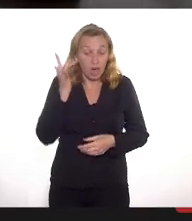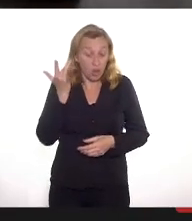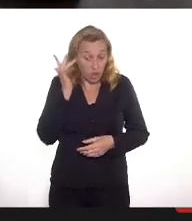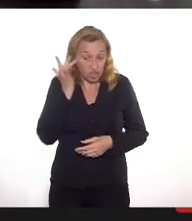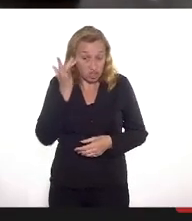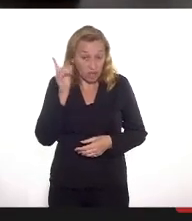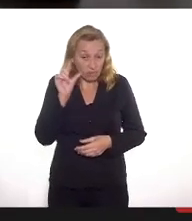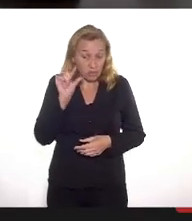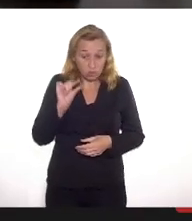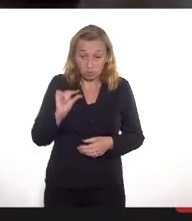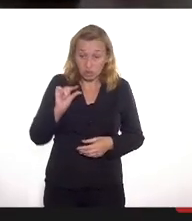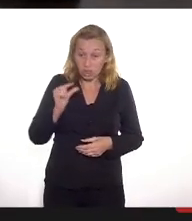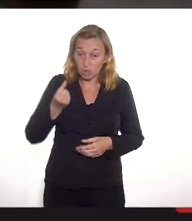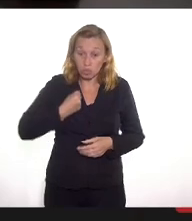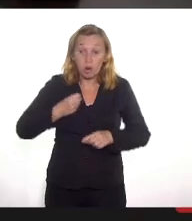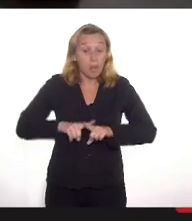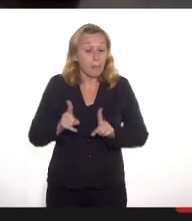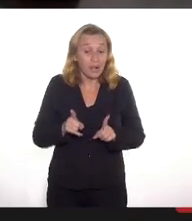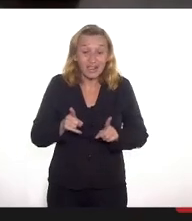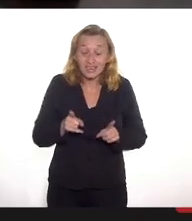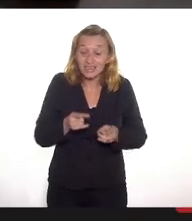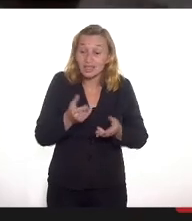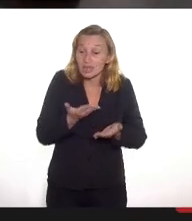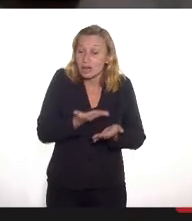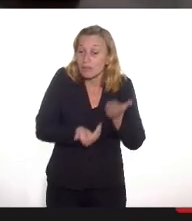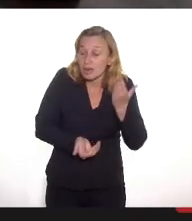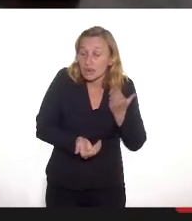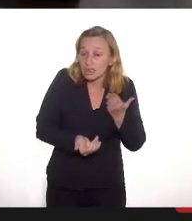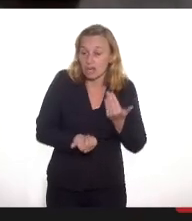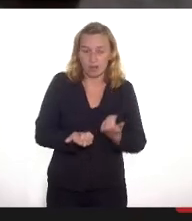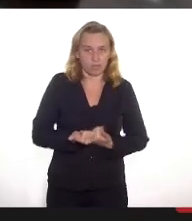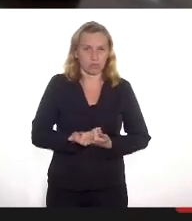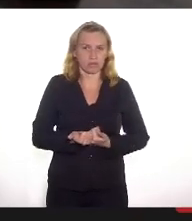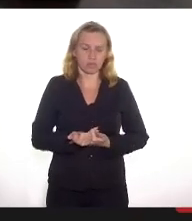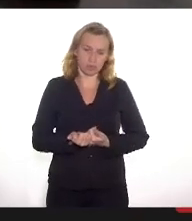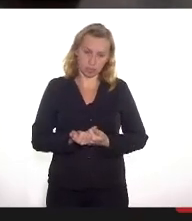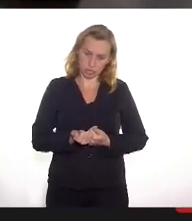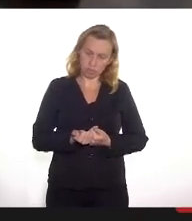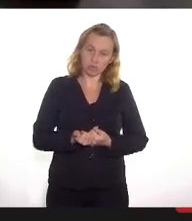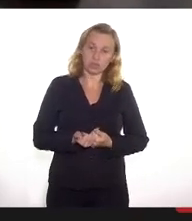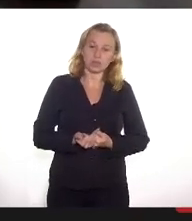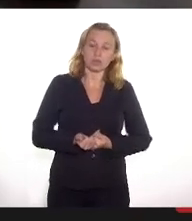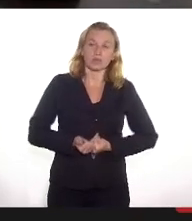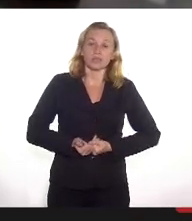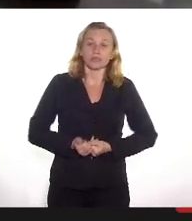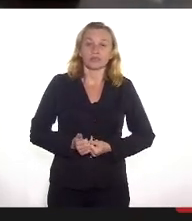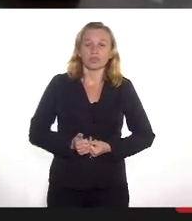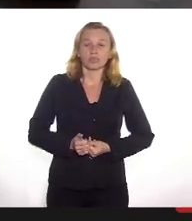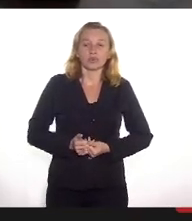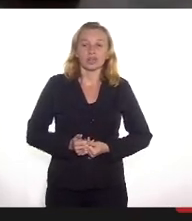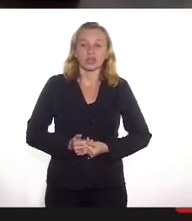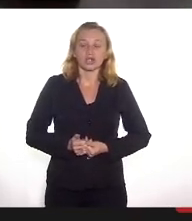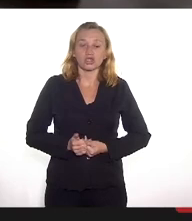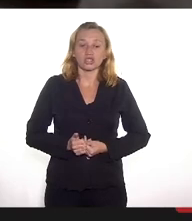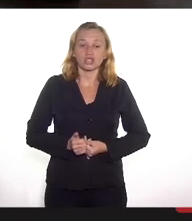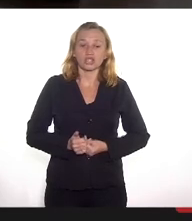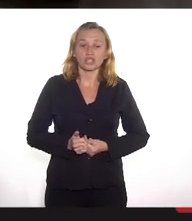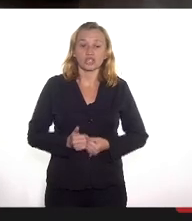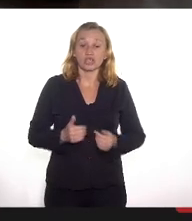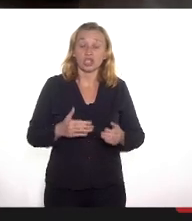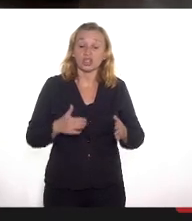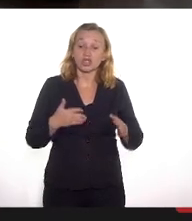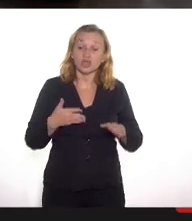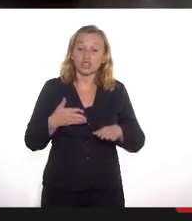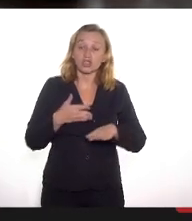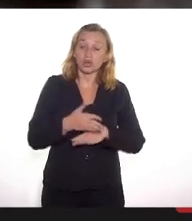é nós não chegamos a uma queda de oitenta por cento e vitalício mergulha Neves uma onda mas não